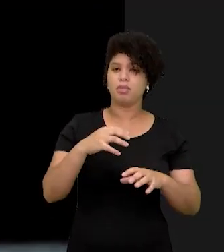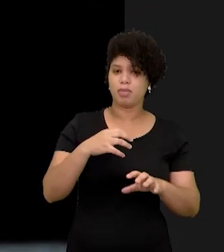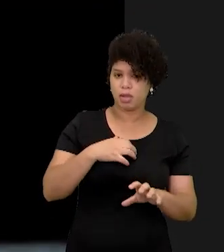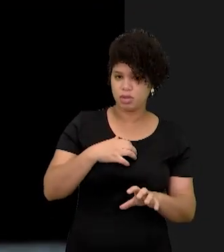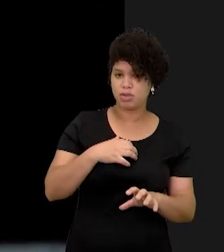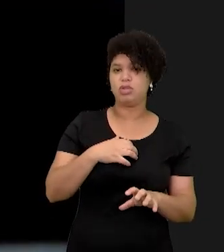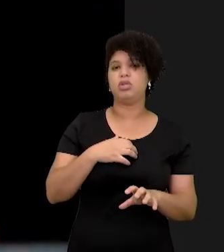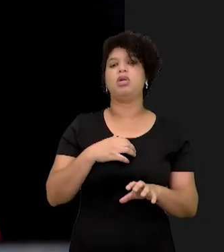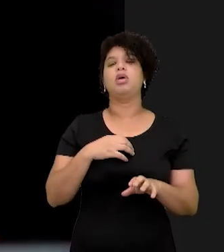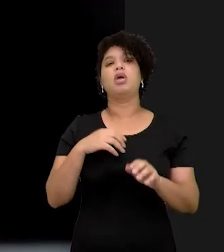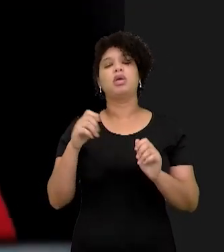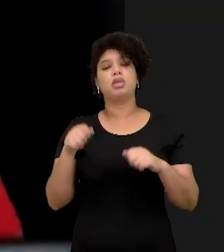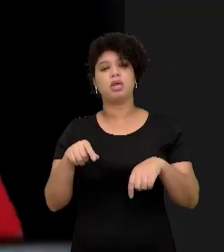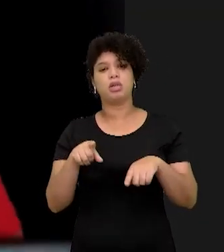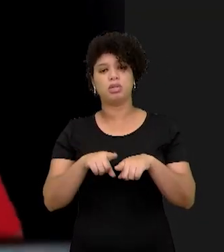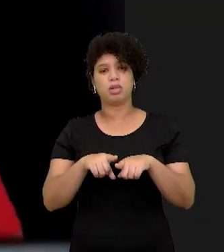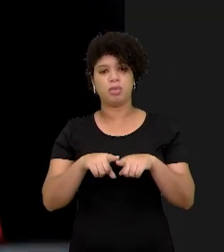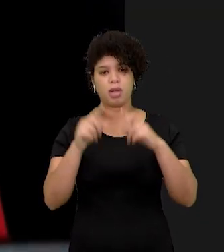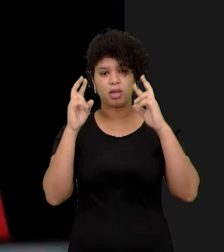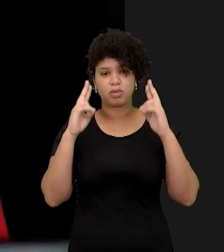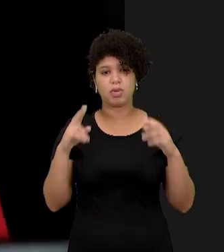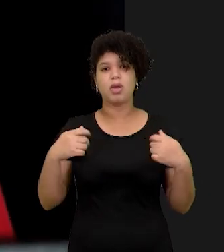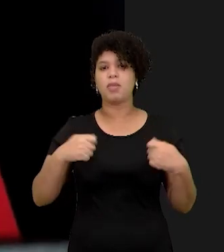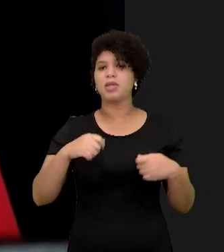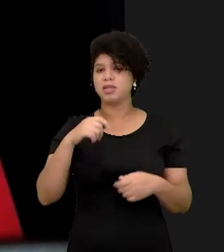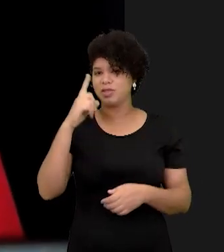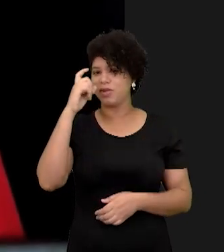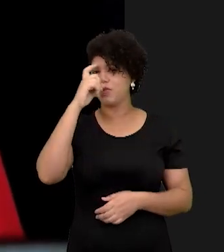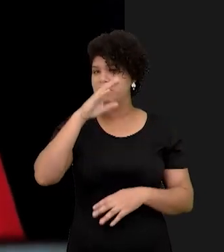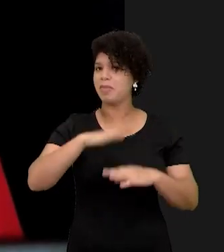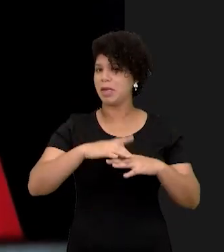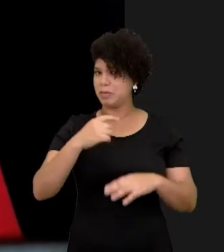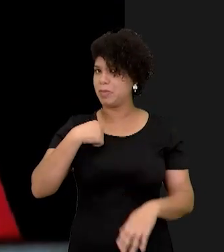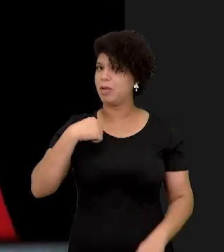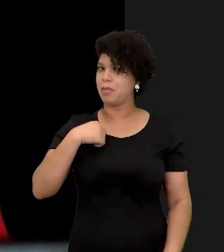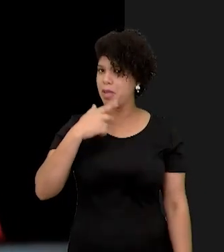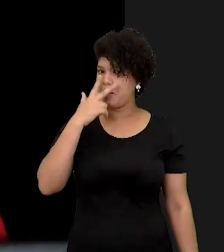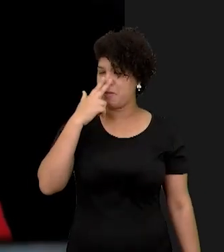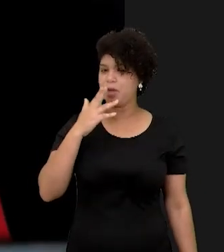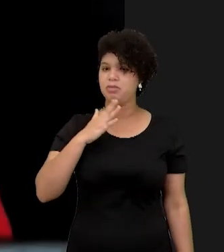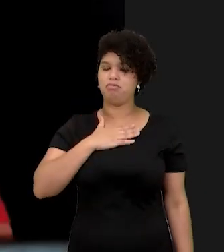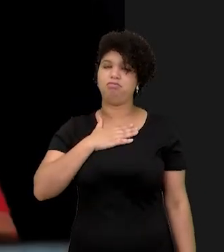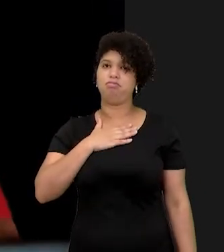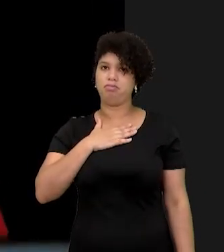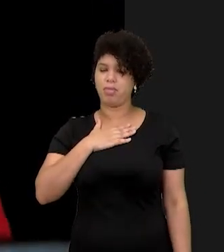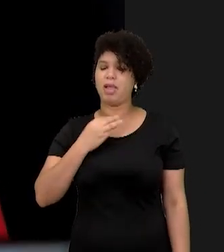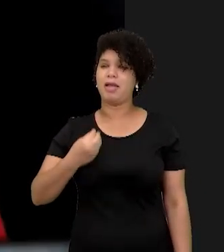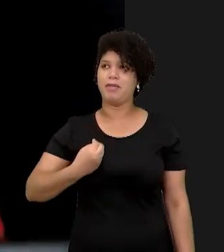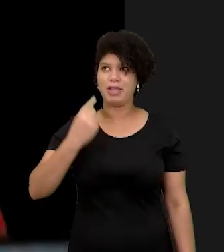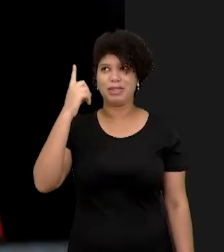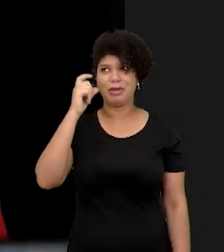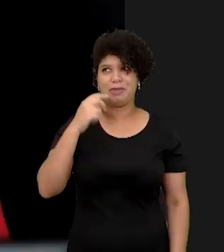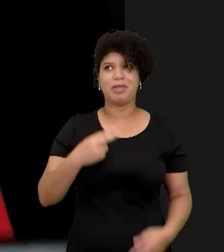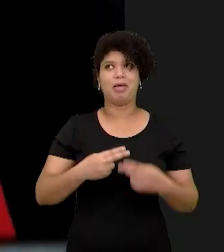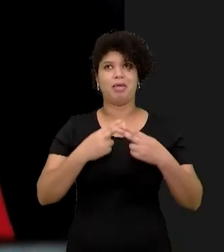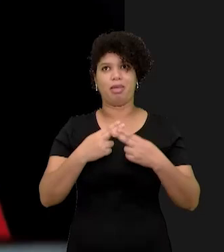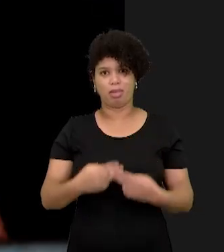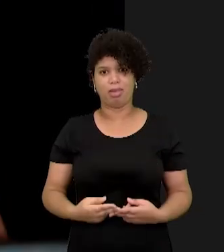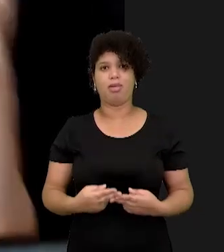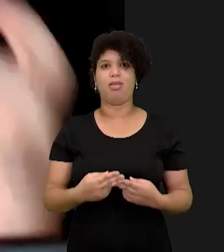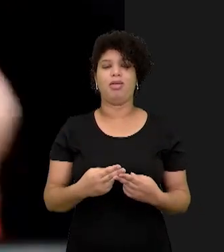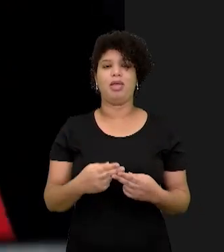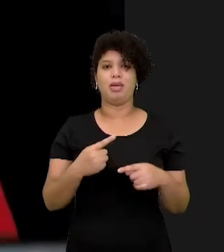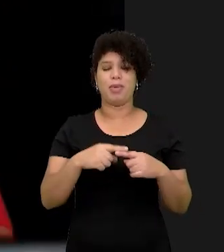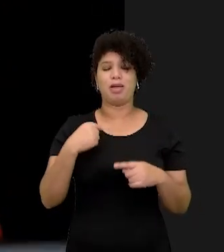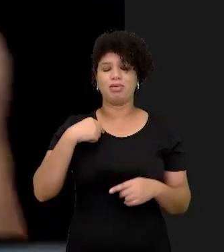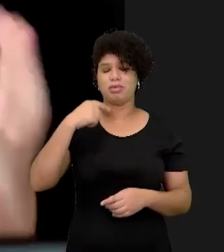né, trabalhar na nossa empatia, foi o mais difícil para mim nesse momento. Conseguir aguentar os